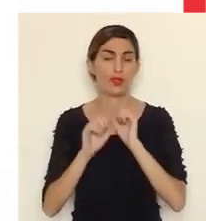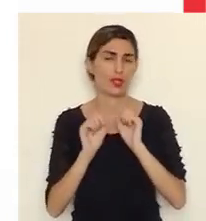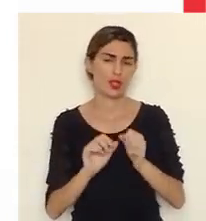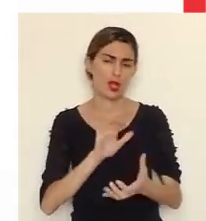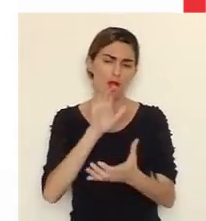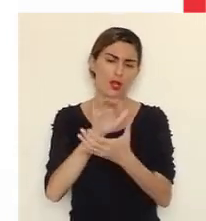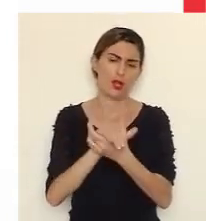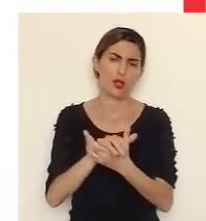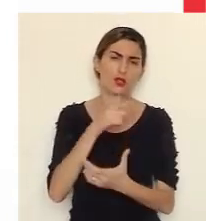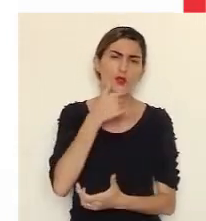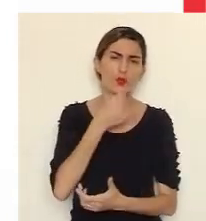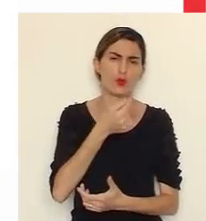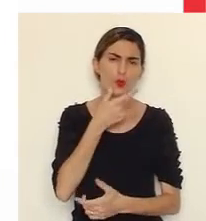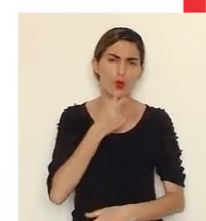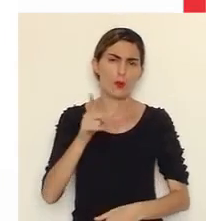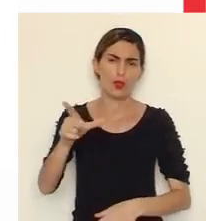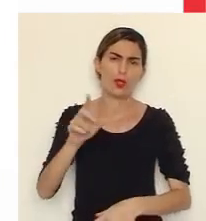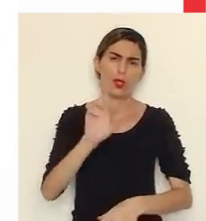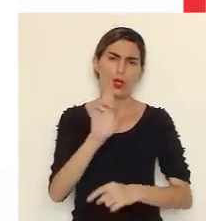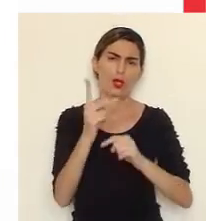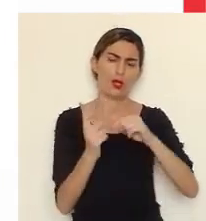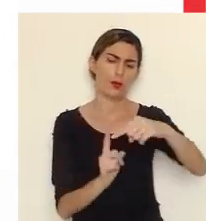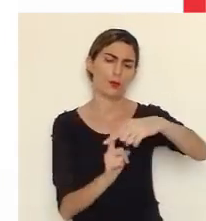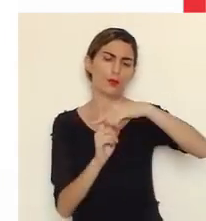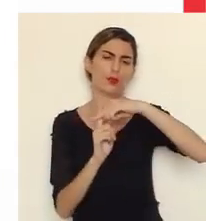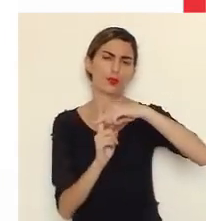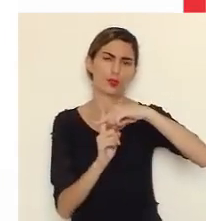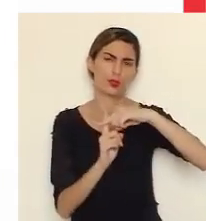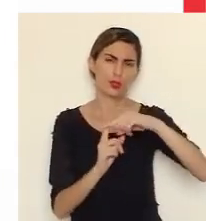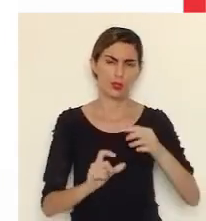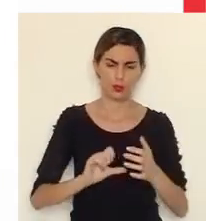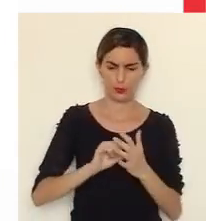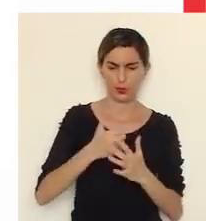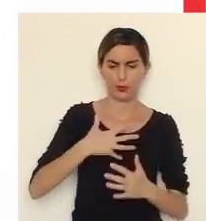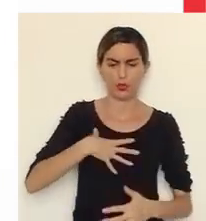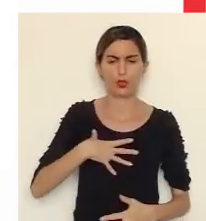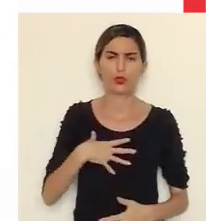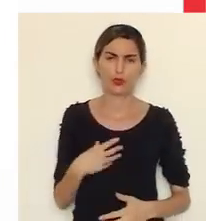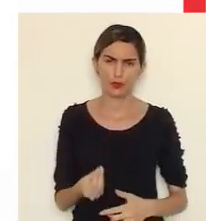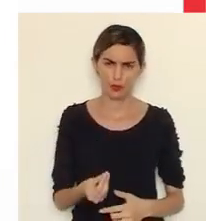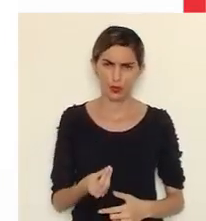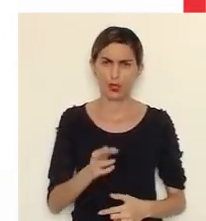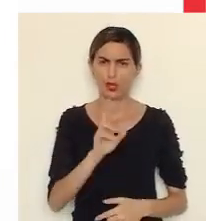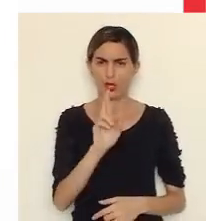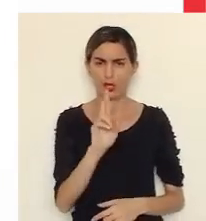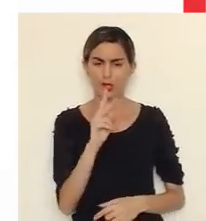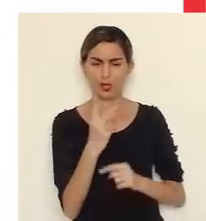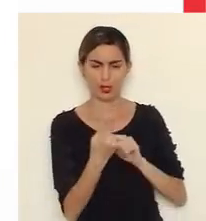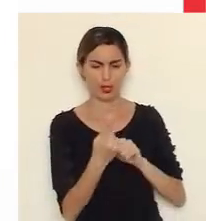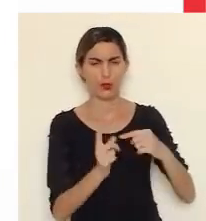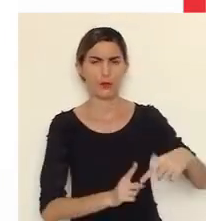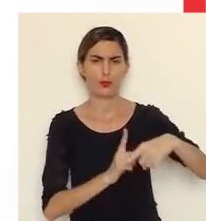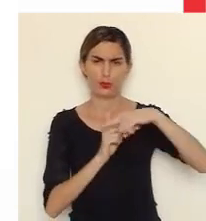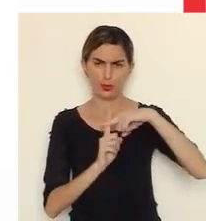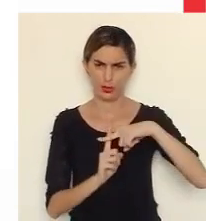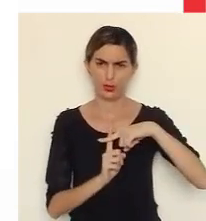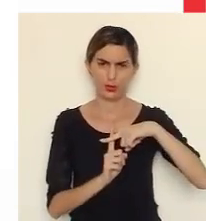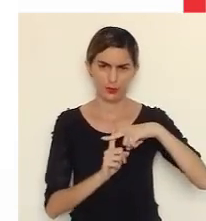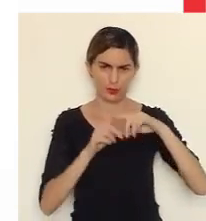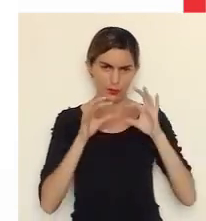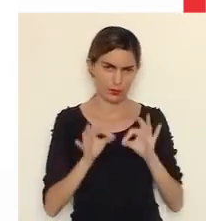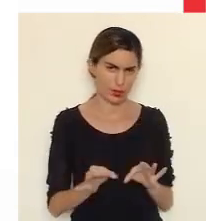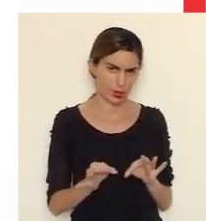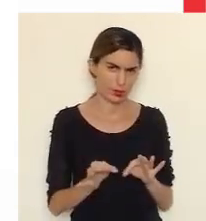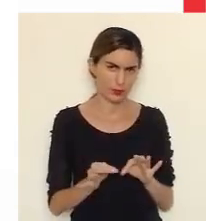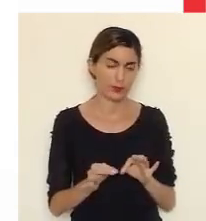recessivo, casa-se com um homem que tem RH positivo, por exemplo. O seu primeiro filho vai ser RH